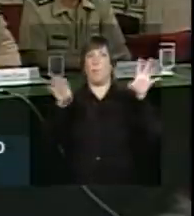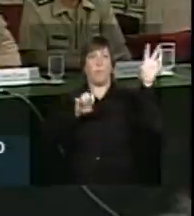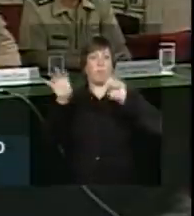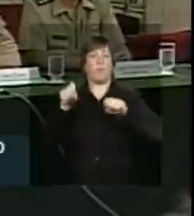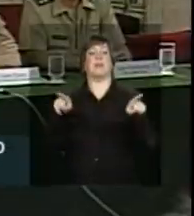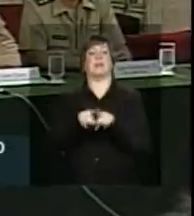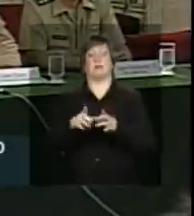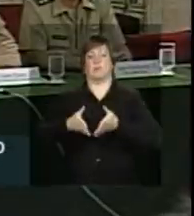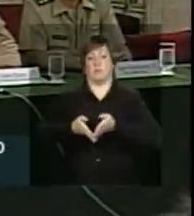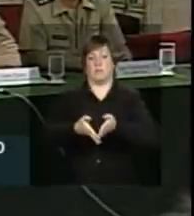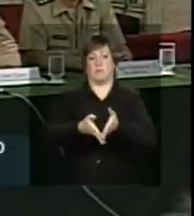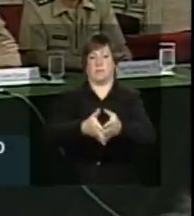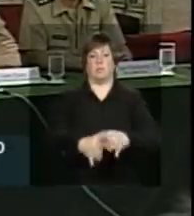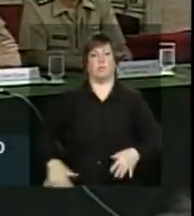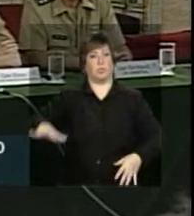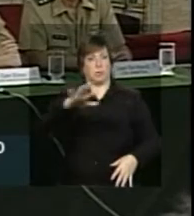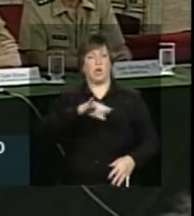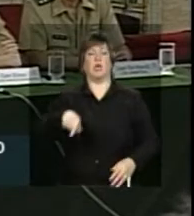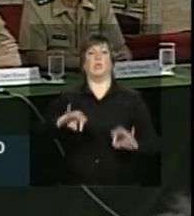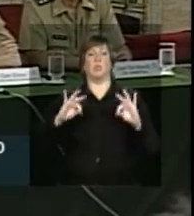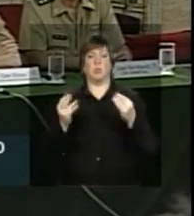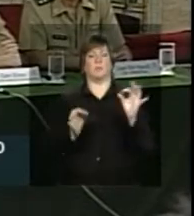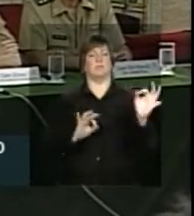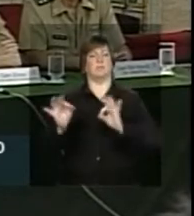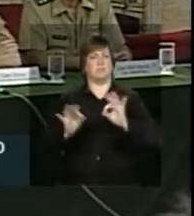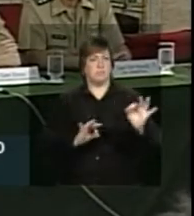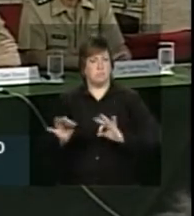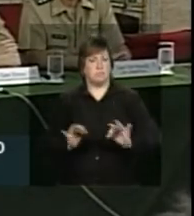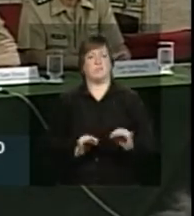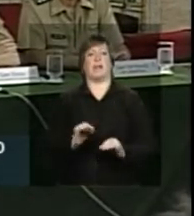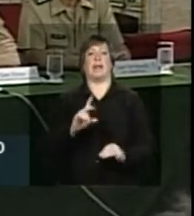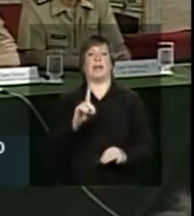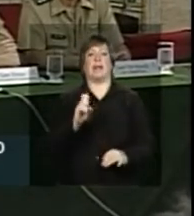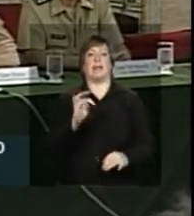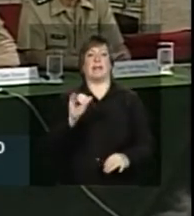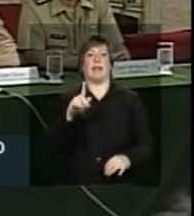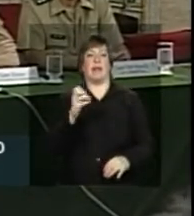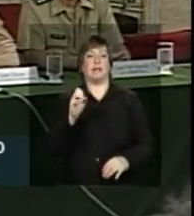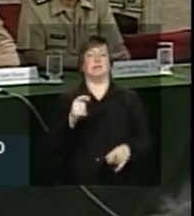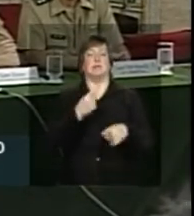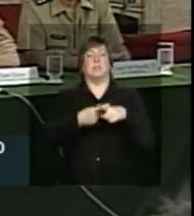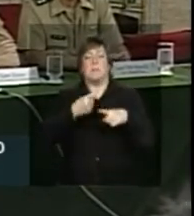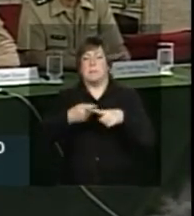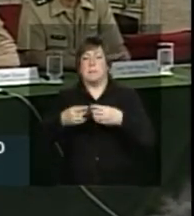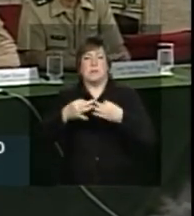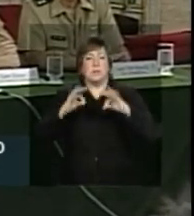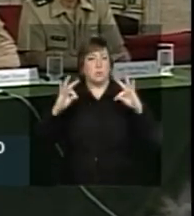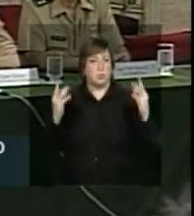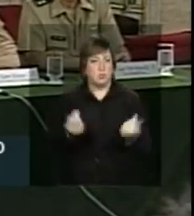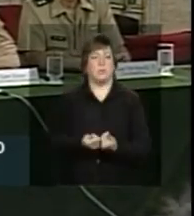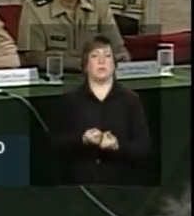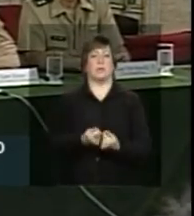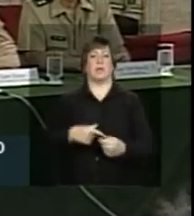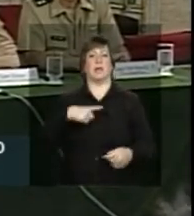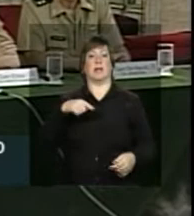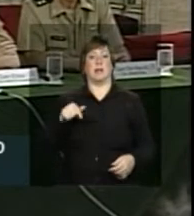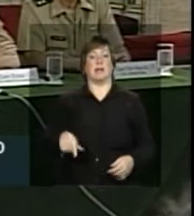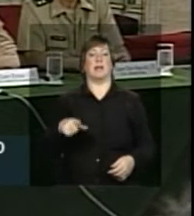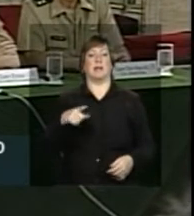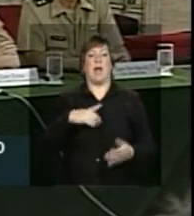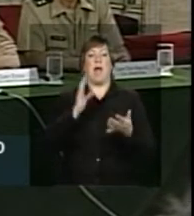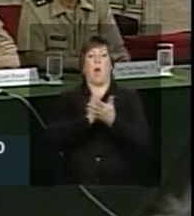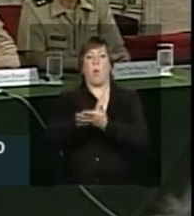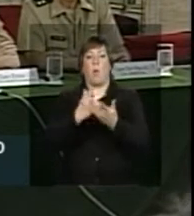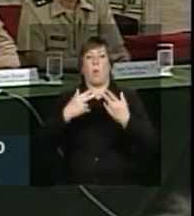De modo que isso tudo foi planejado em grande detalhe. Sempre há alguns pormenores que terão que ser